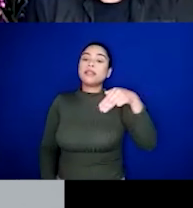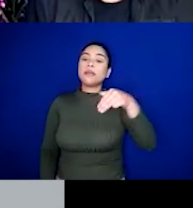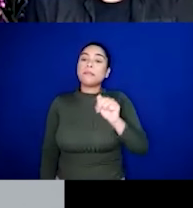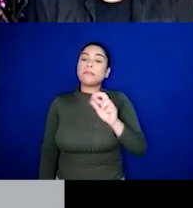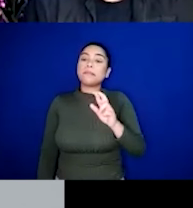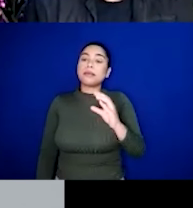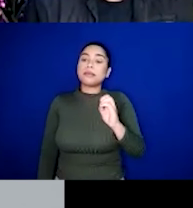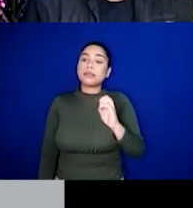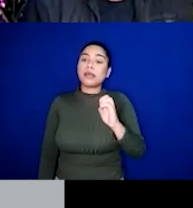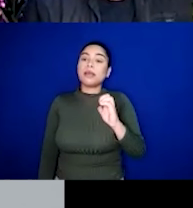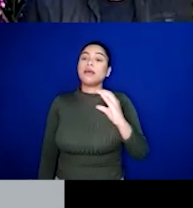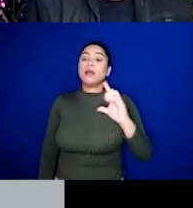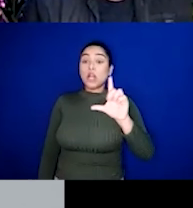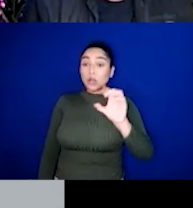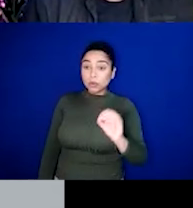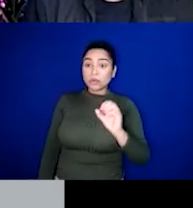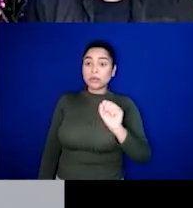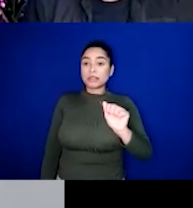então